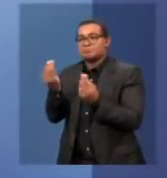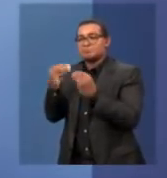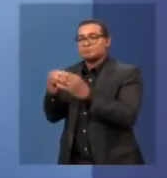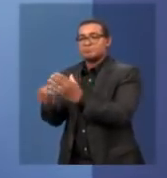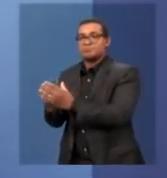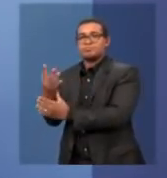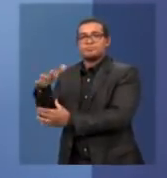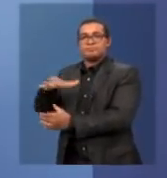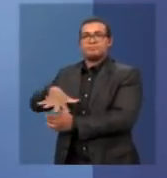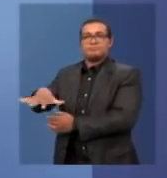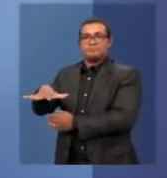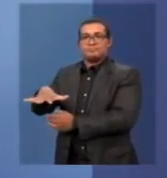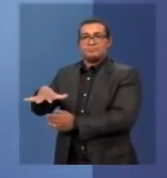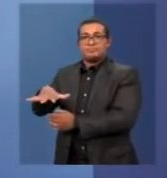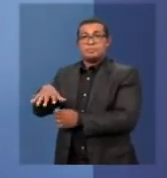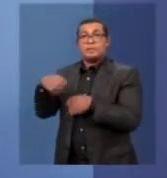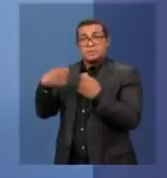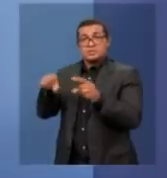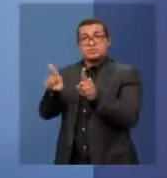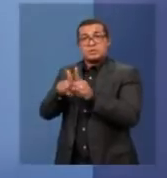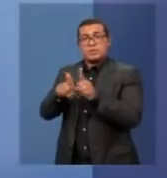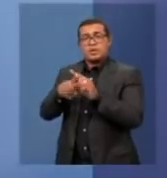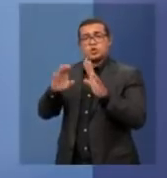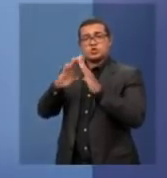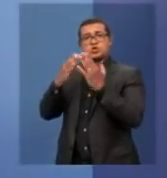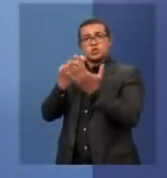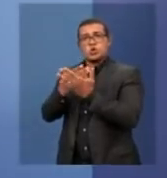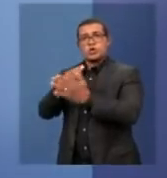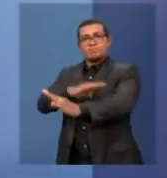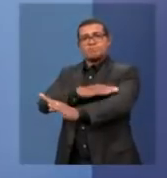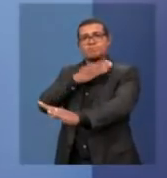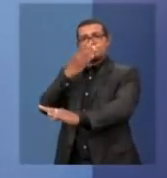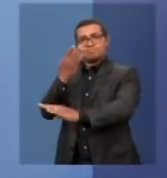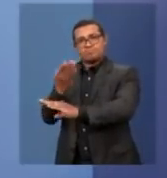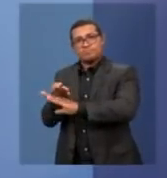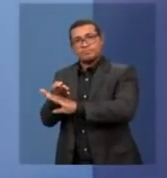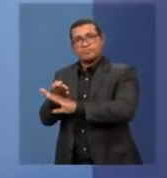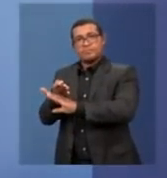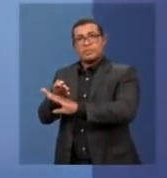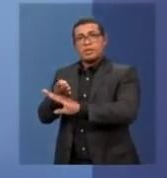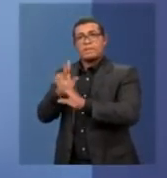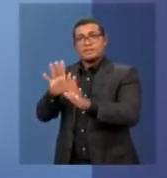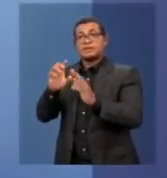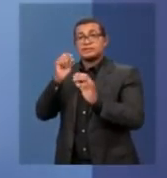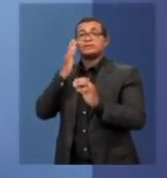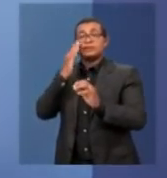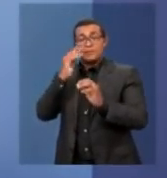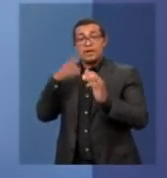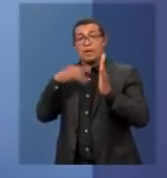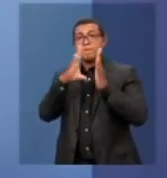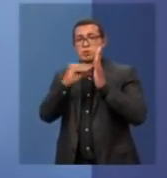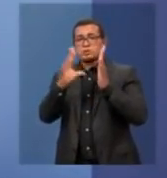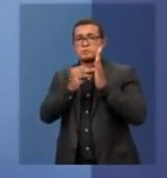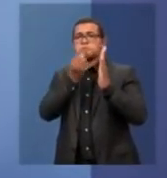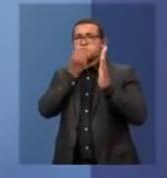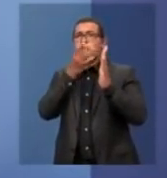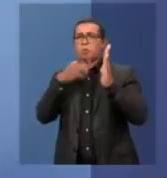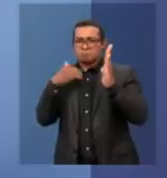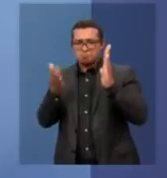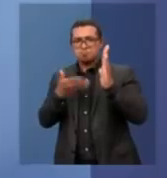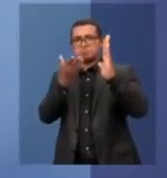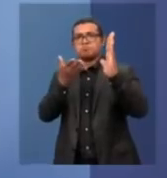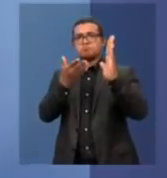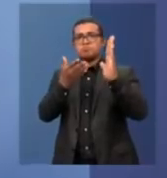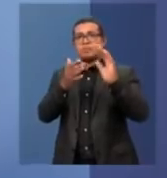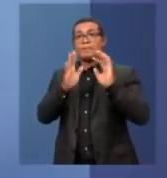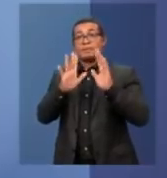colocar e quanto tempo integral não de maneira tem parte também serve e um modelo que o elogio mas a escola de tempo integral